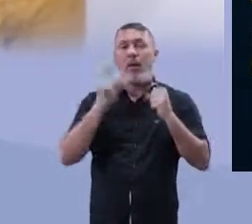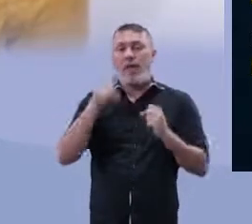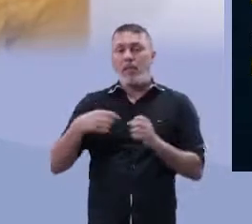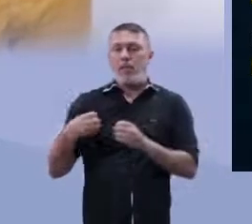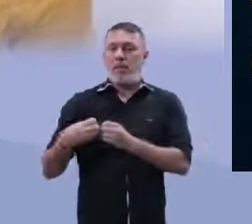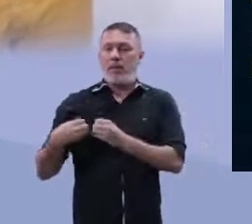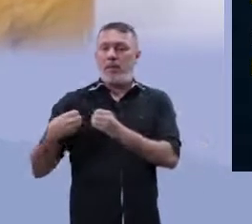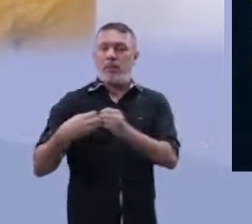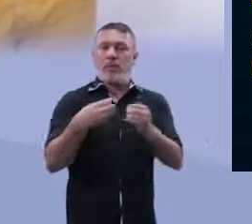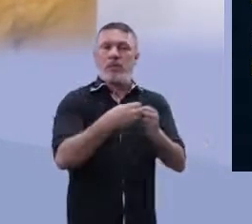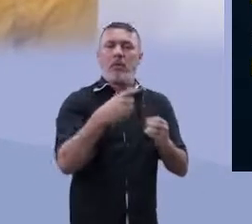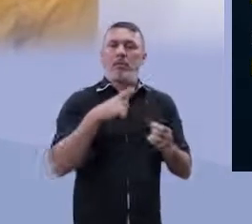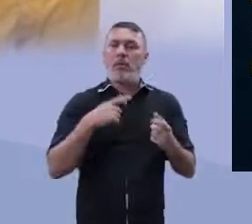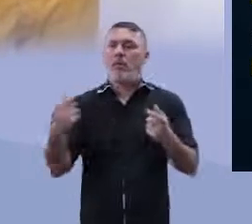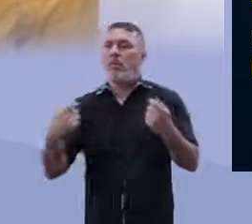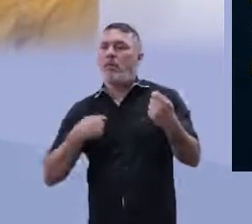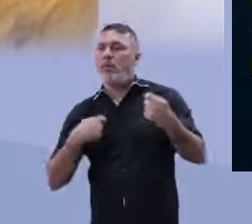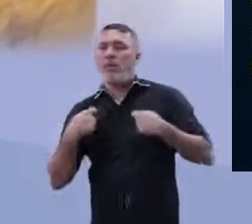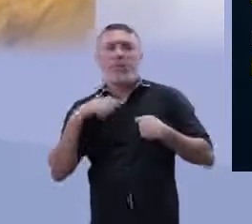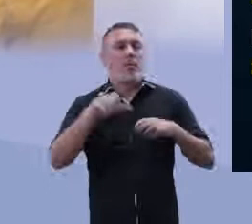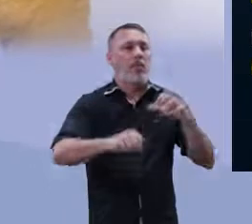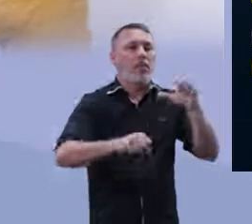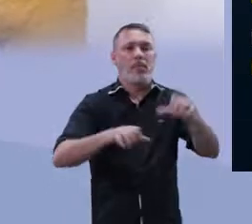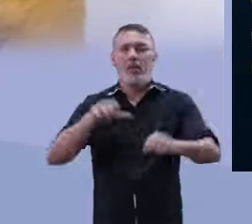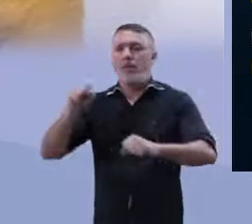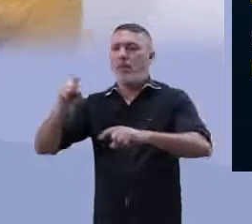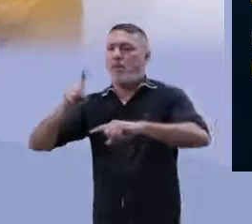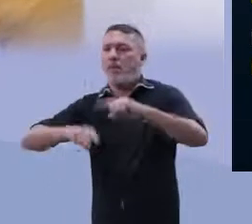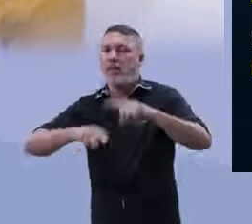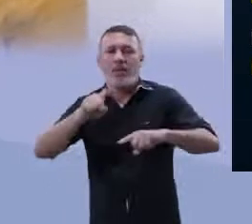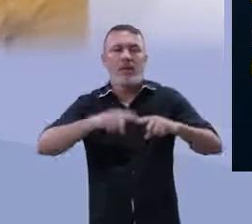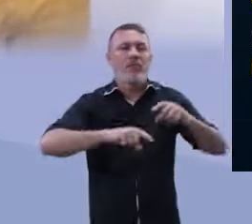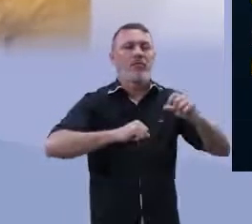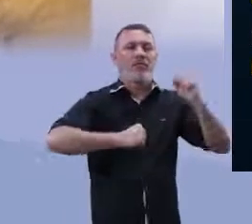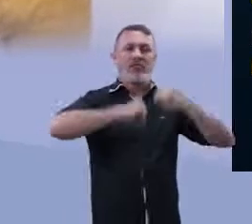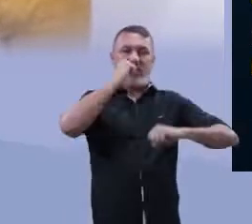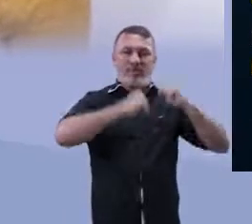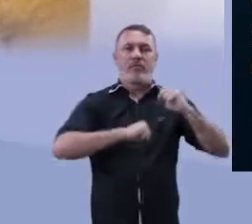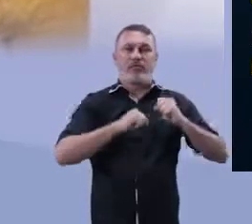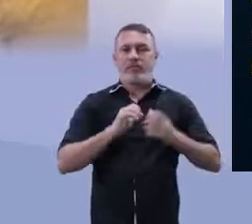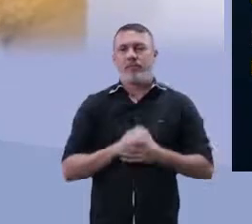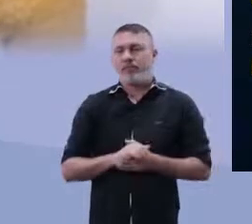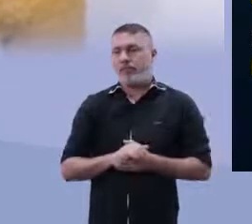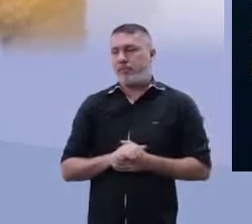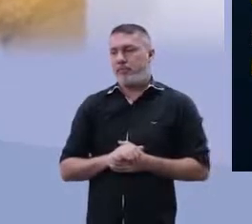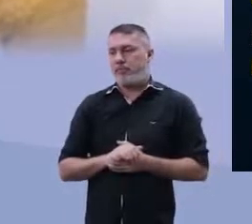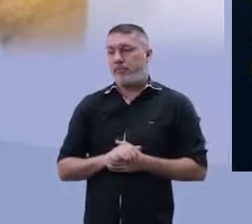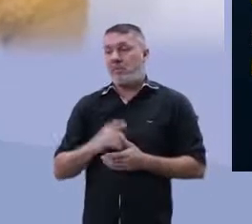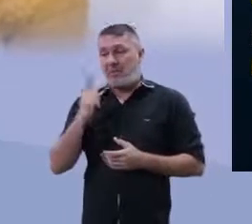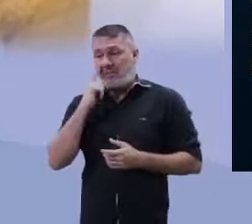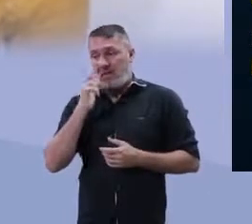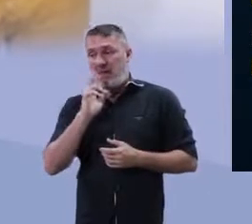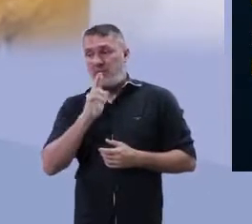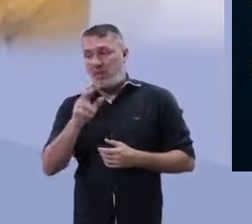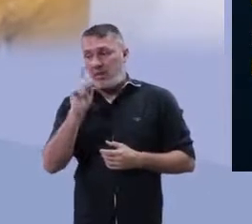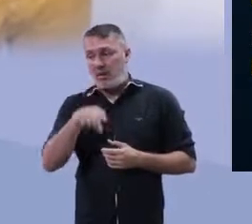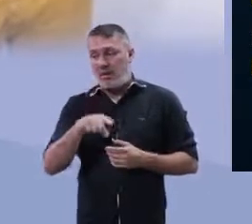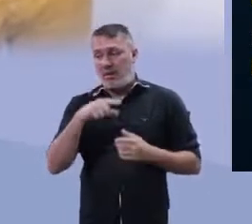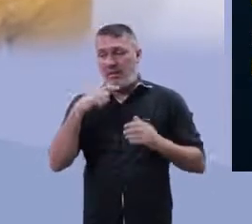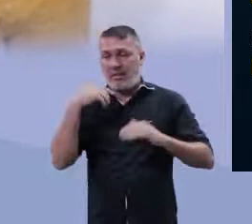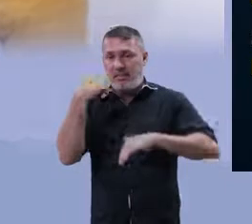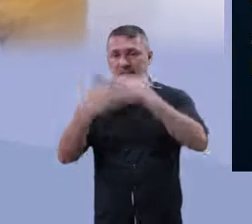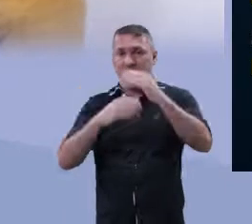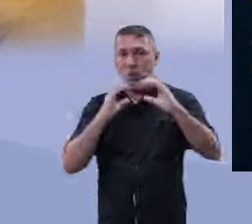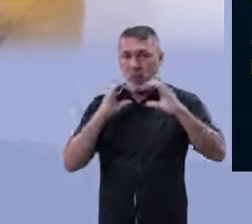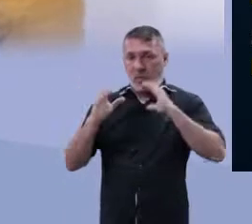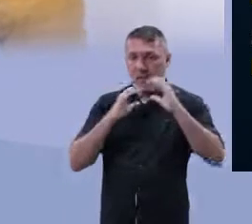localizavam do lado das fontes energéticas e do lado das fontes de matéria-prima. A letra E é desenvolvimento de comunicação? Não. Por quê? Porque estamos